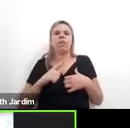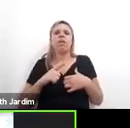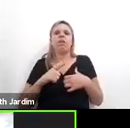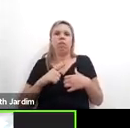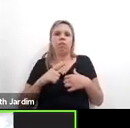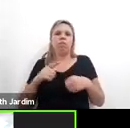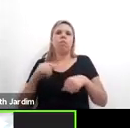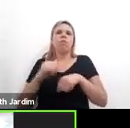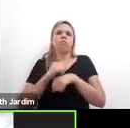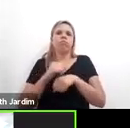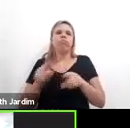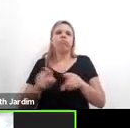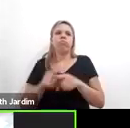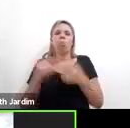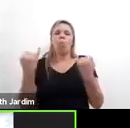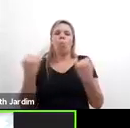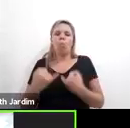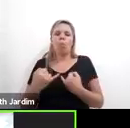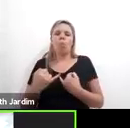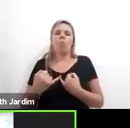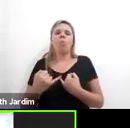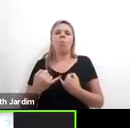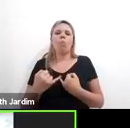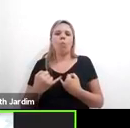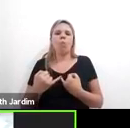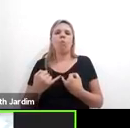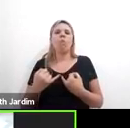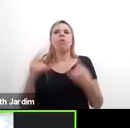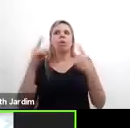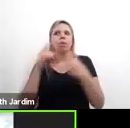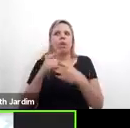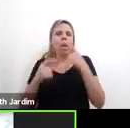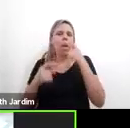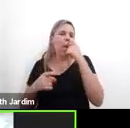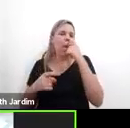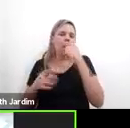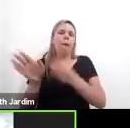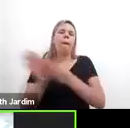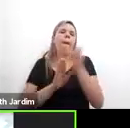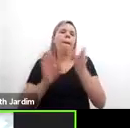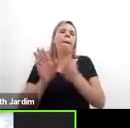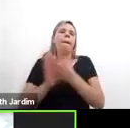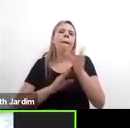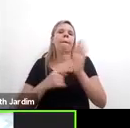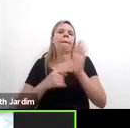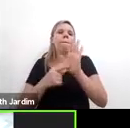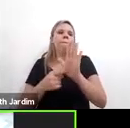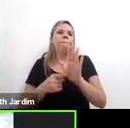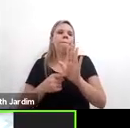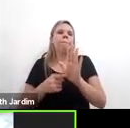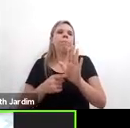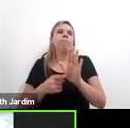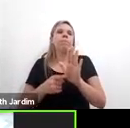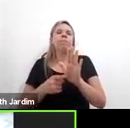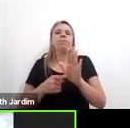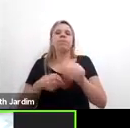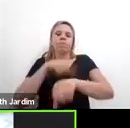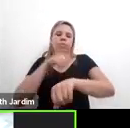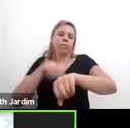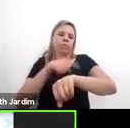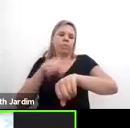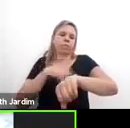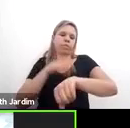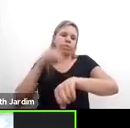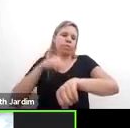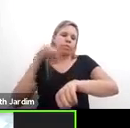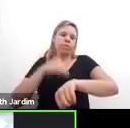tinha emagrecido. Então, era bem tenso, e ela orientava o posicionamento, ela contava no cronômetro os minutos para